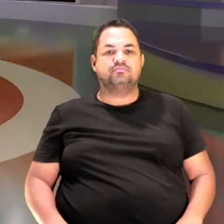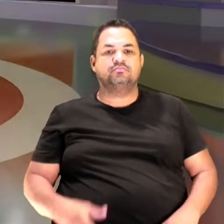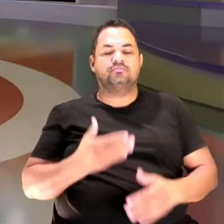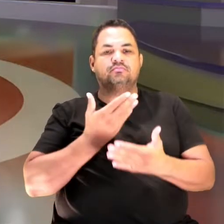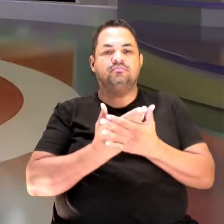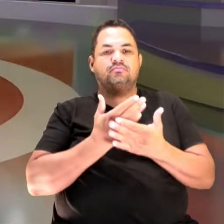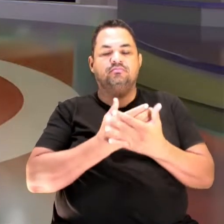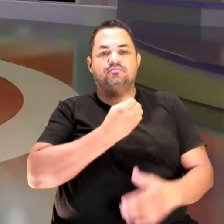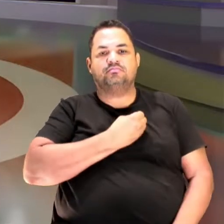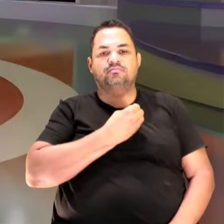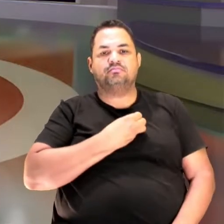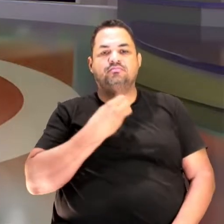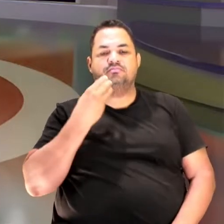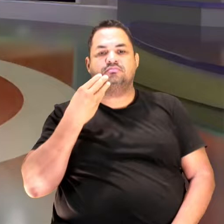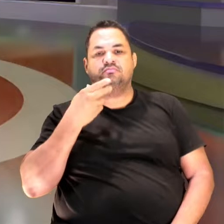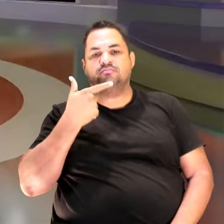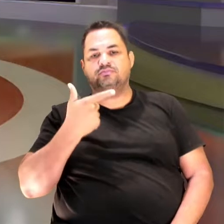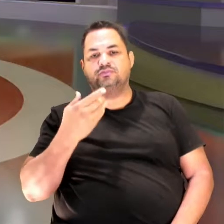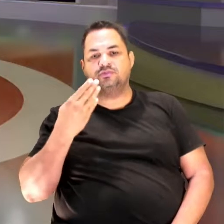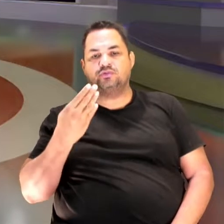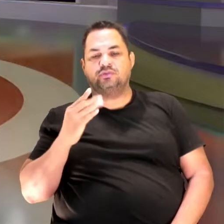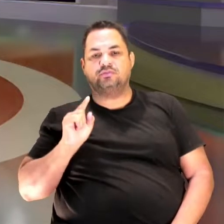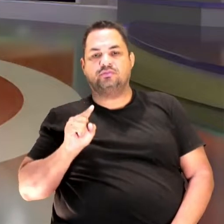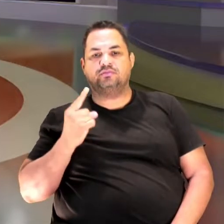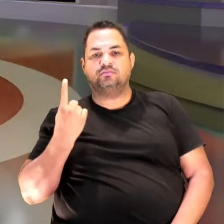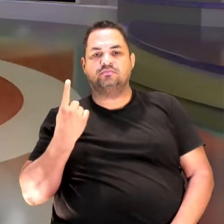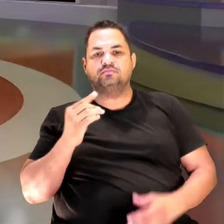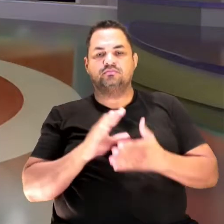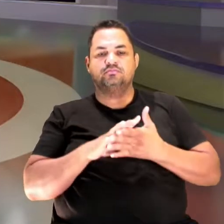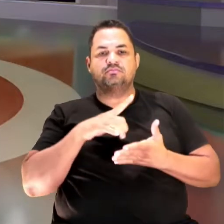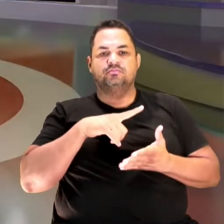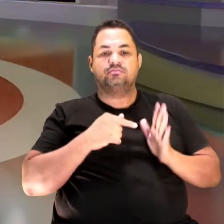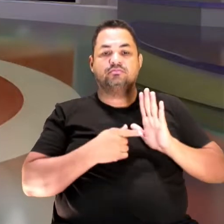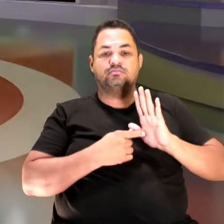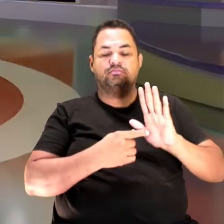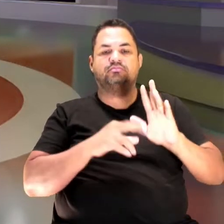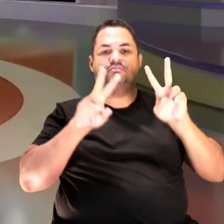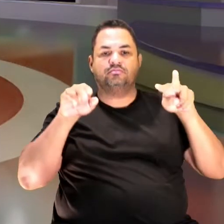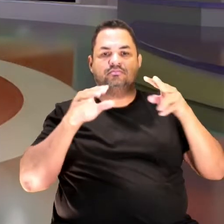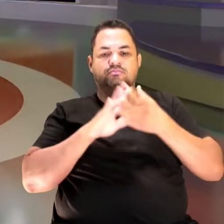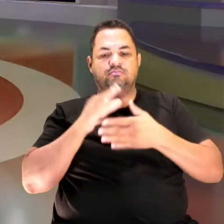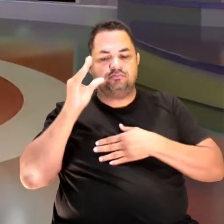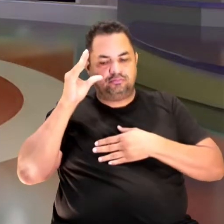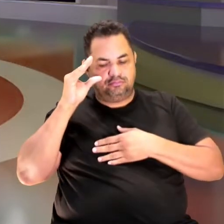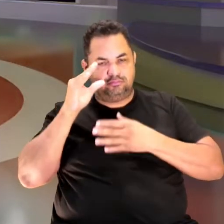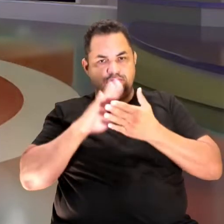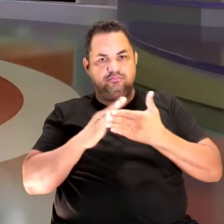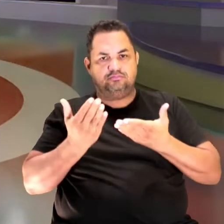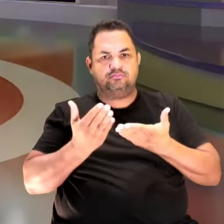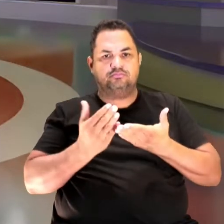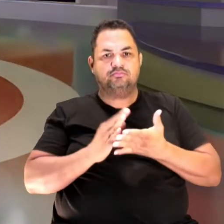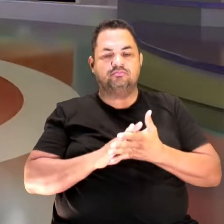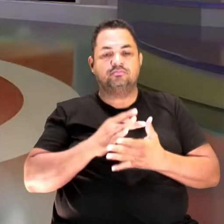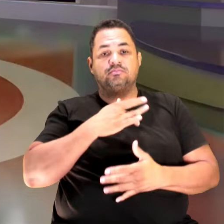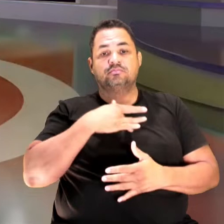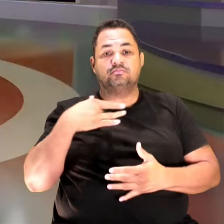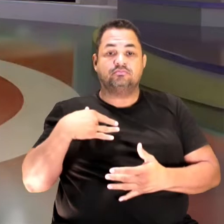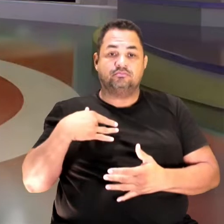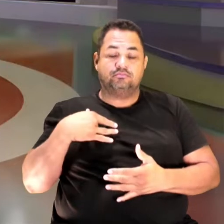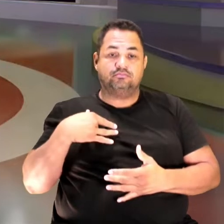aula 24.1. Vamos trazer alguns temas interessantes aí para questões de